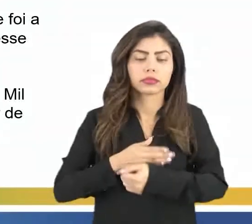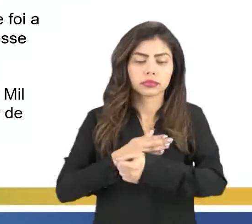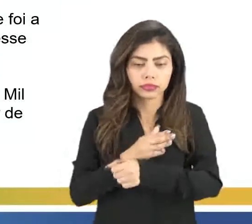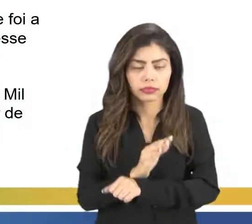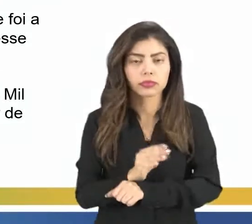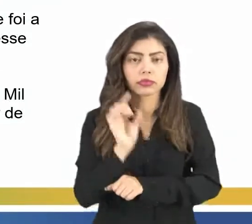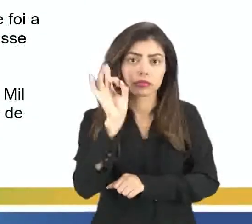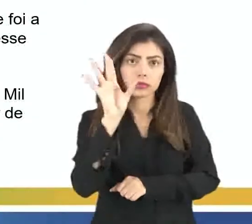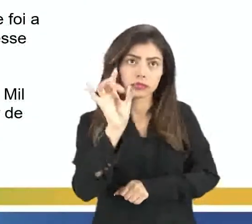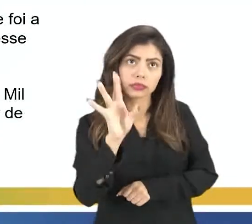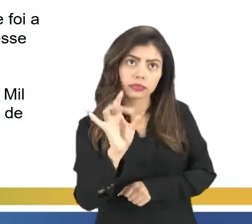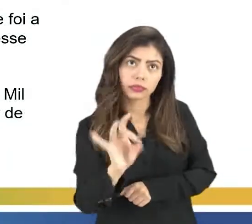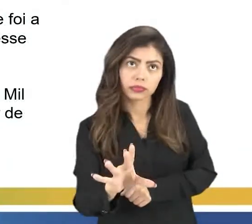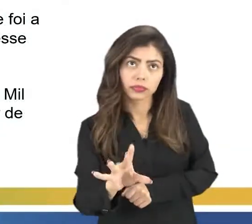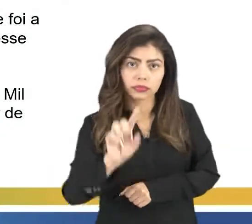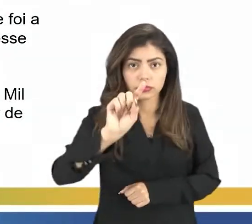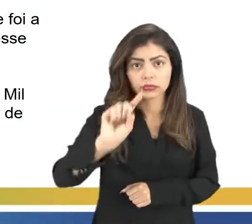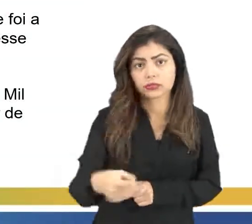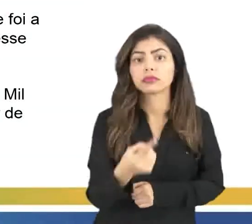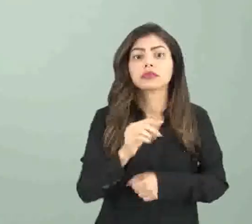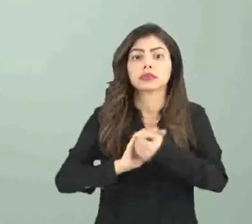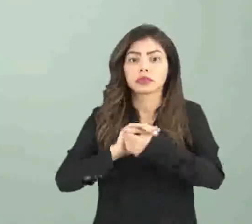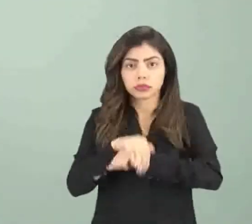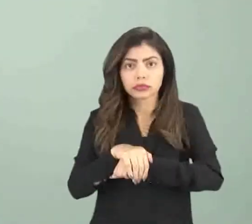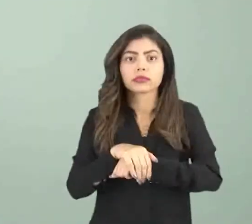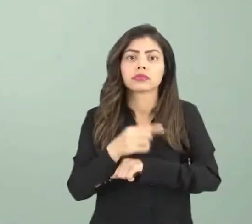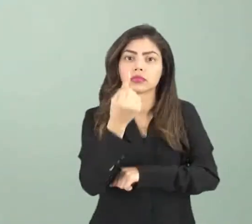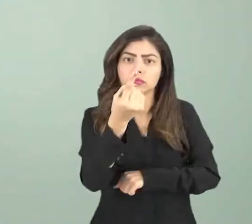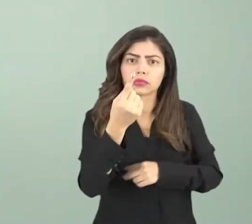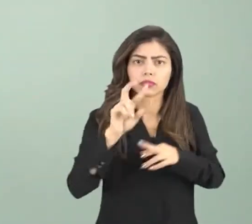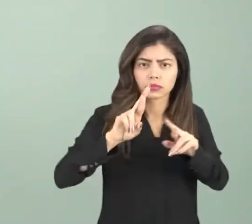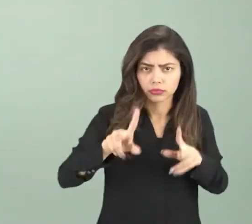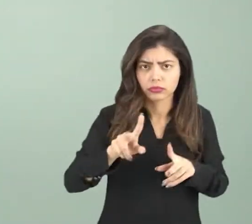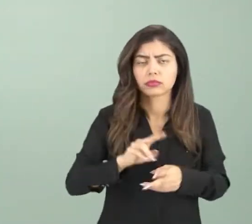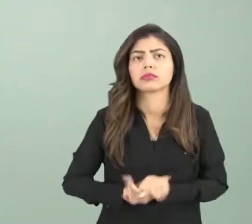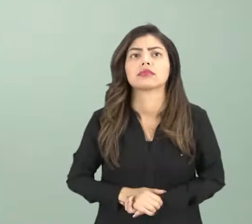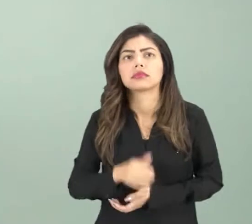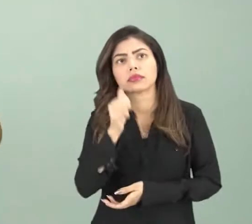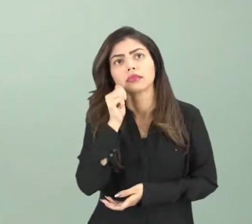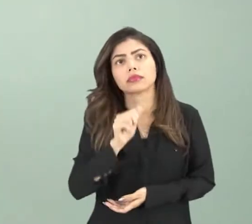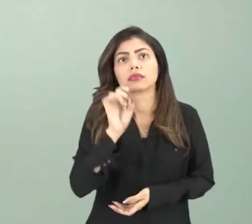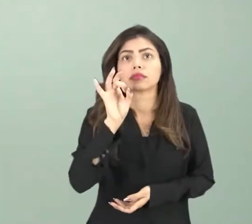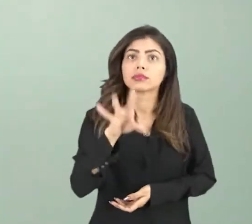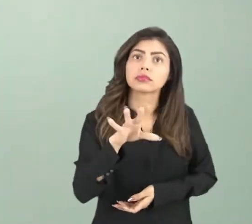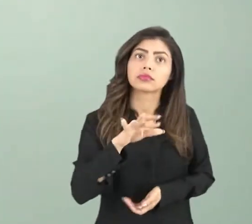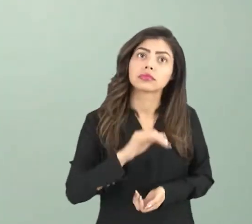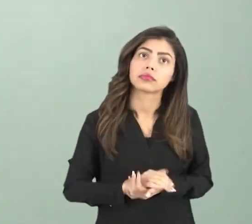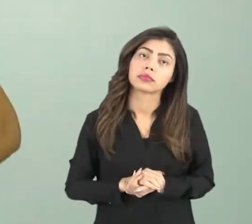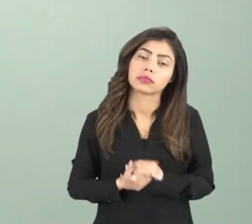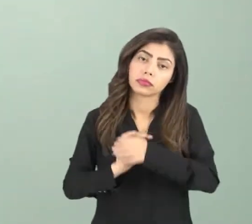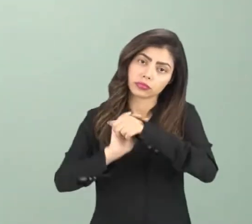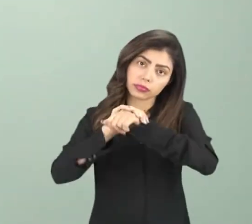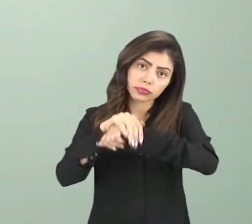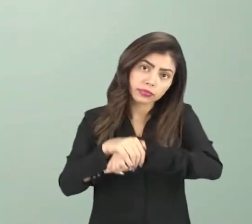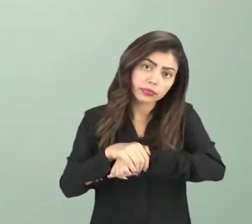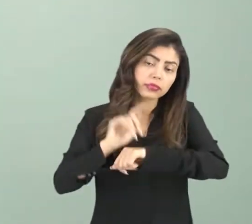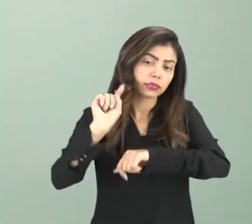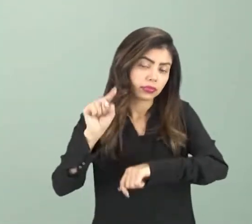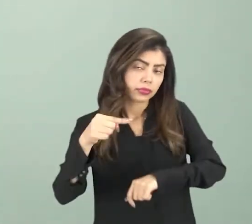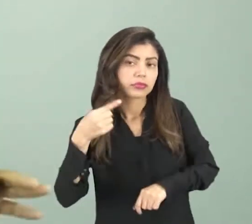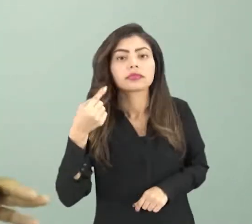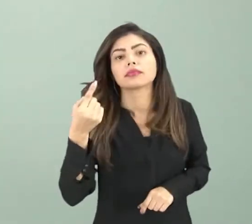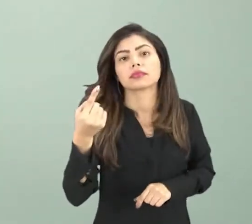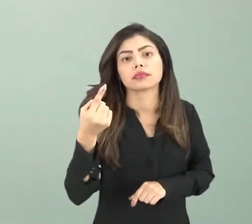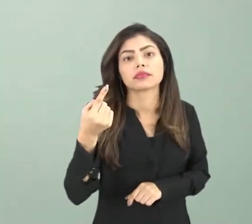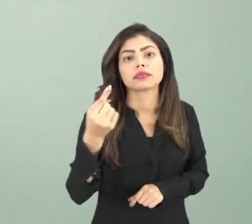passar cada noite com uma mulher diferente. Só que o que acontecia? Ele passava a noite com a gata lá, aí no